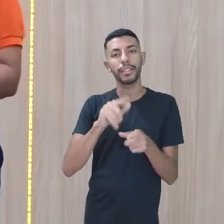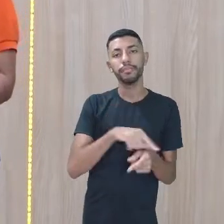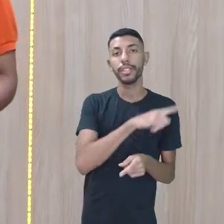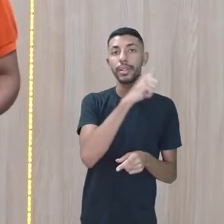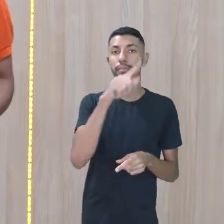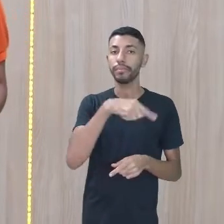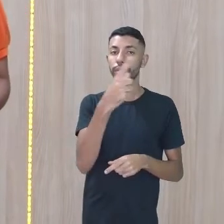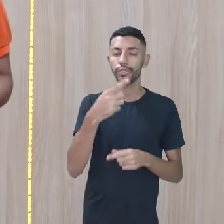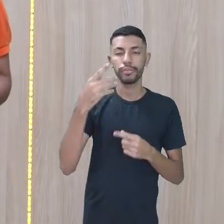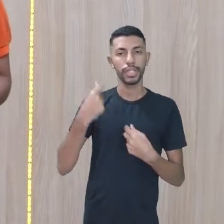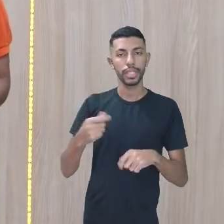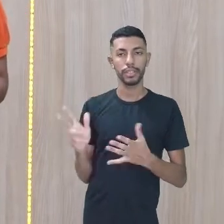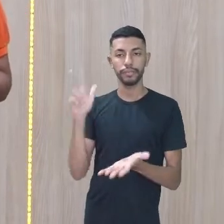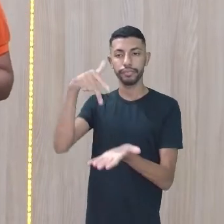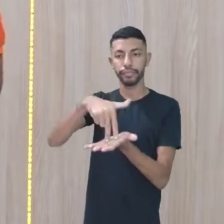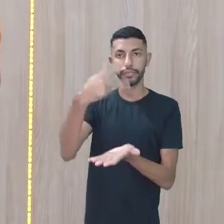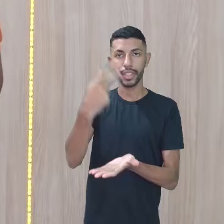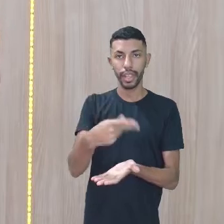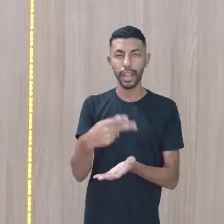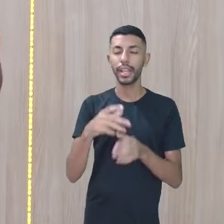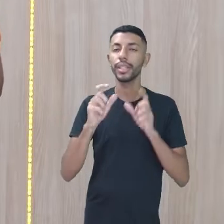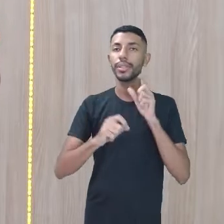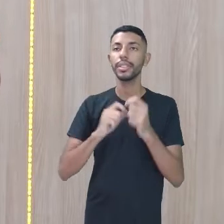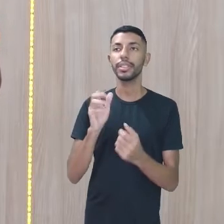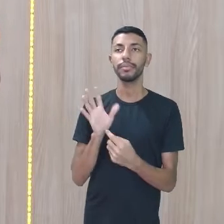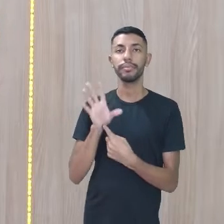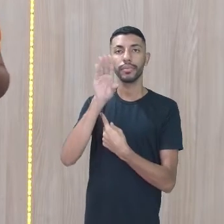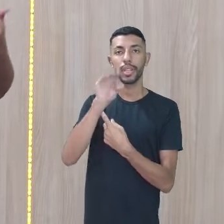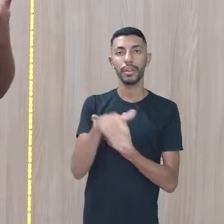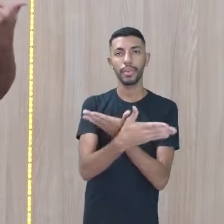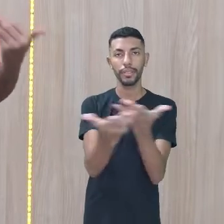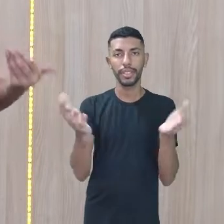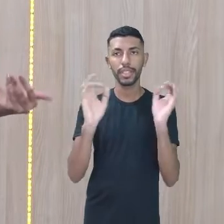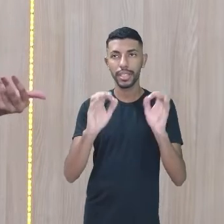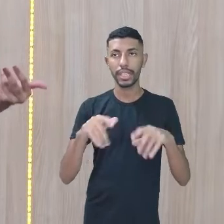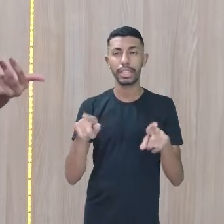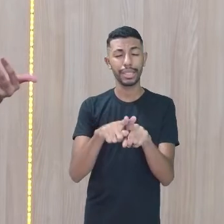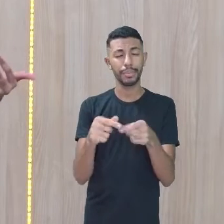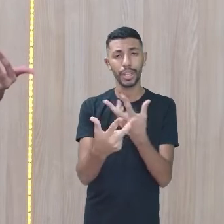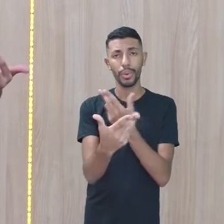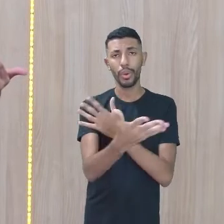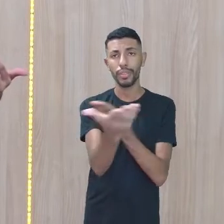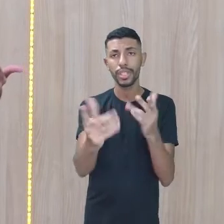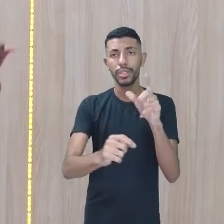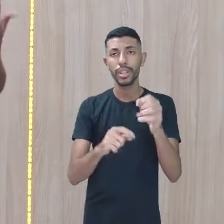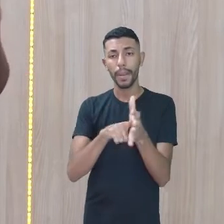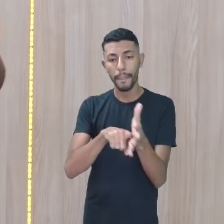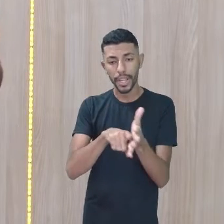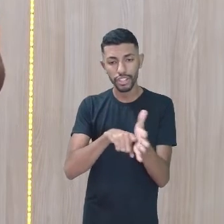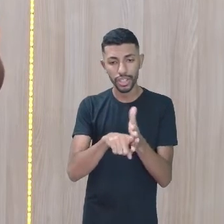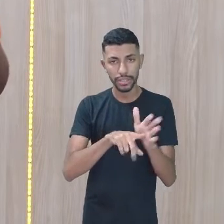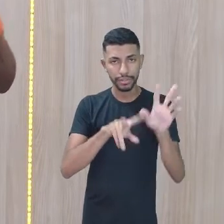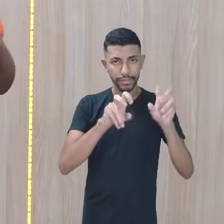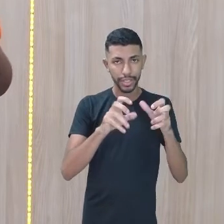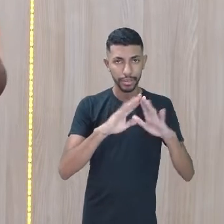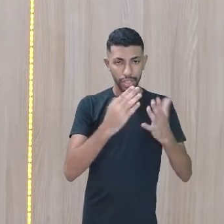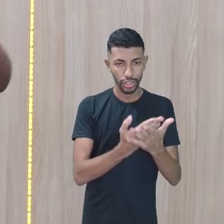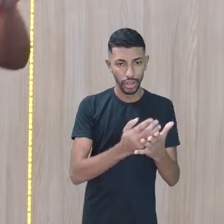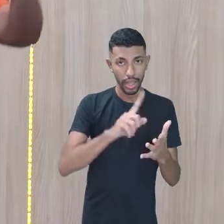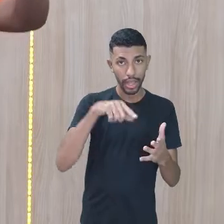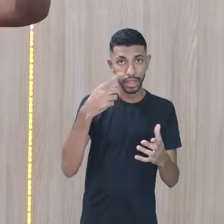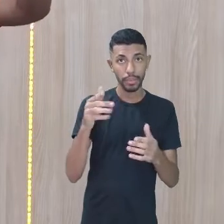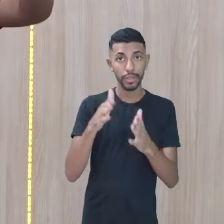vir aqui executar. Tá certo? Da mesma forma, vocês, quando pesquisam um determinado assunto na escola, depois a professora pede o